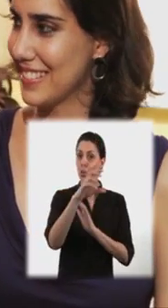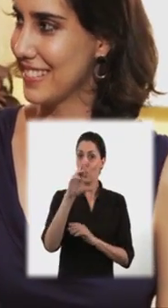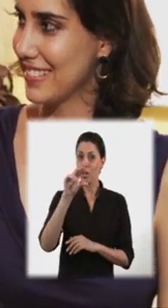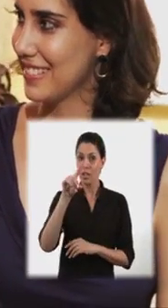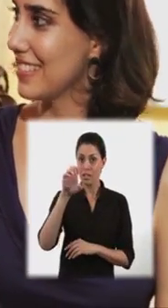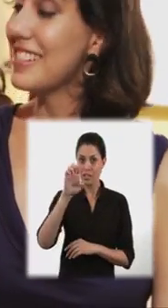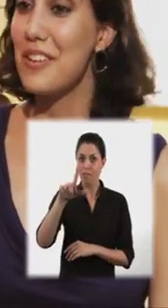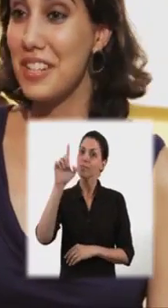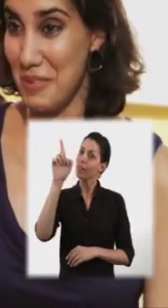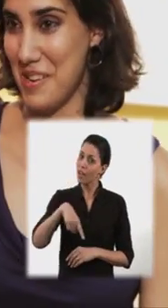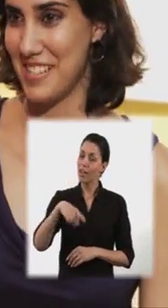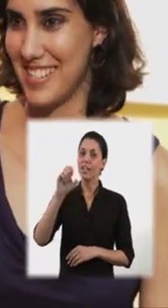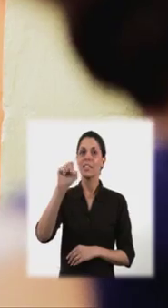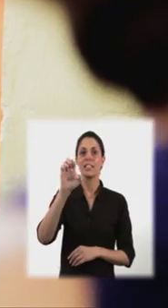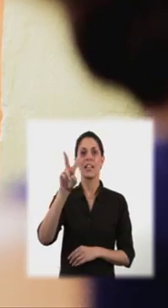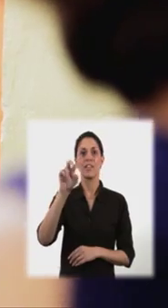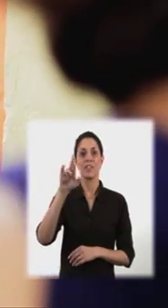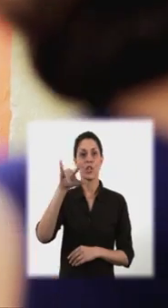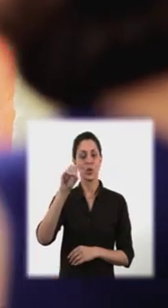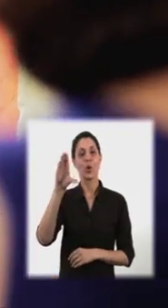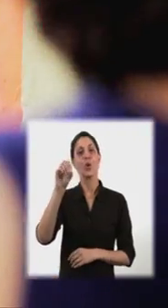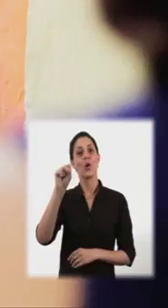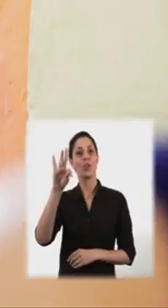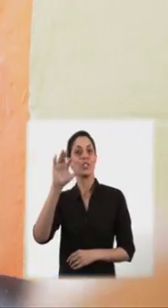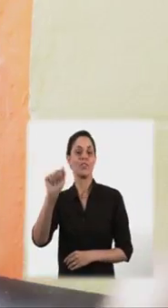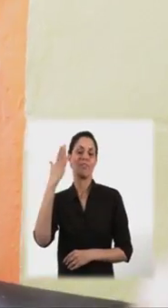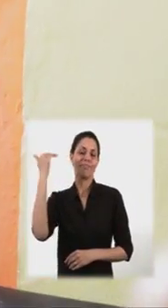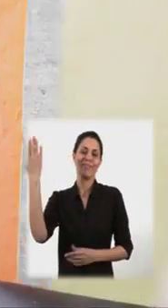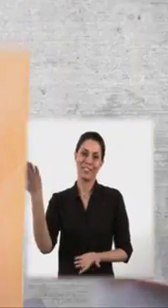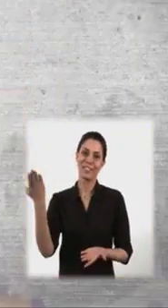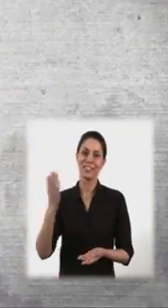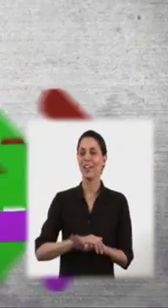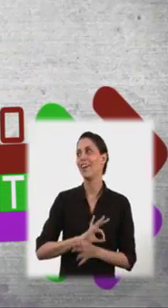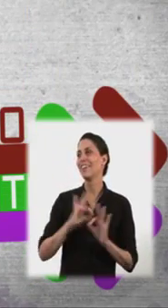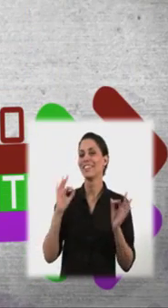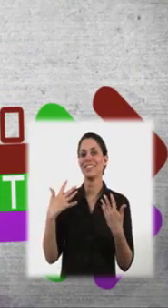que o Severino Borges. Show! Fechou!